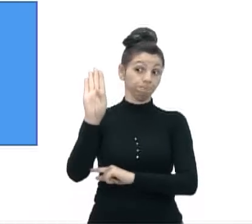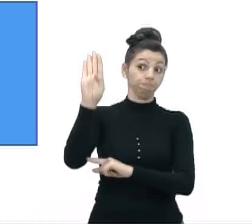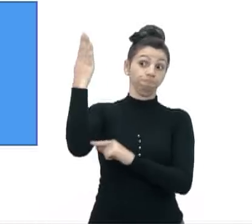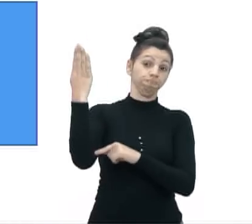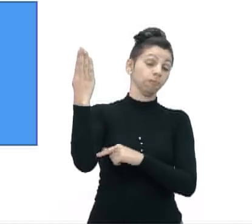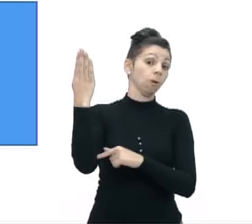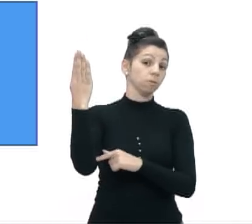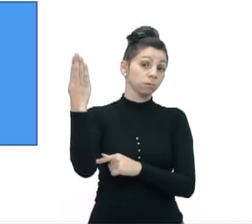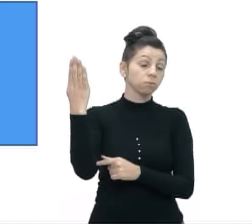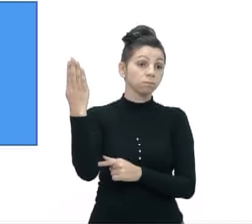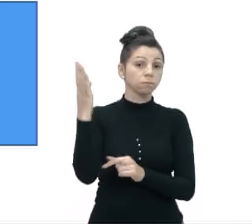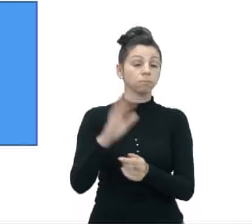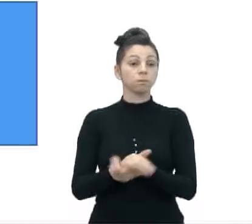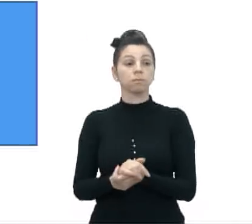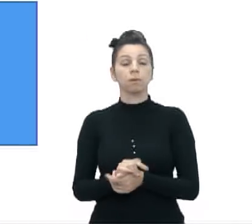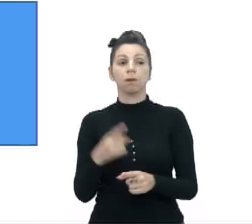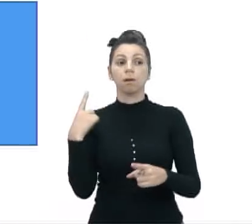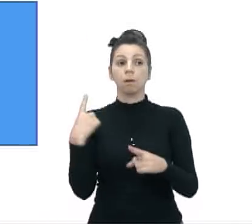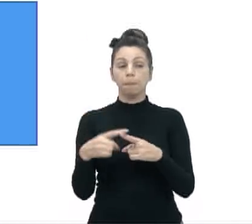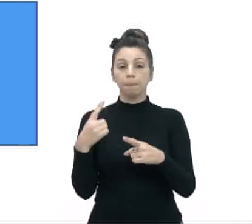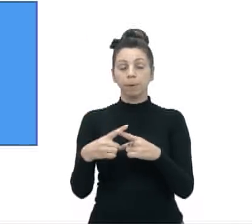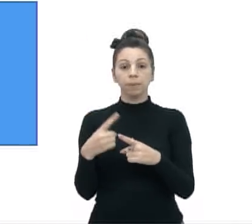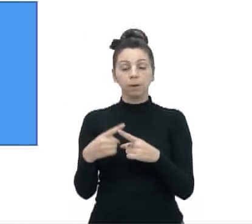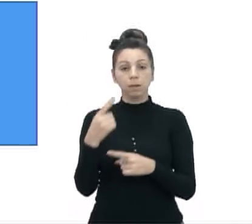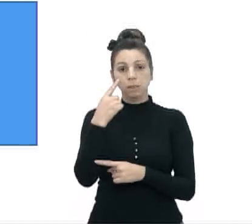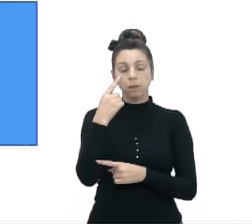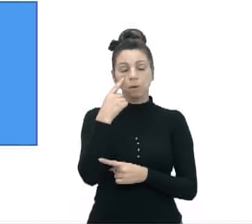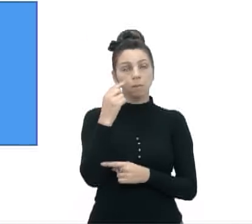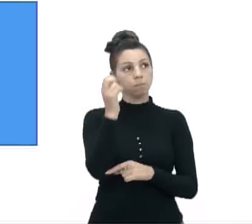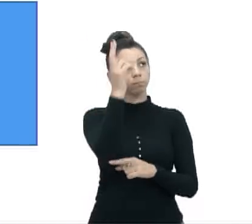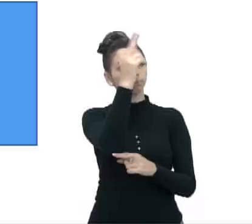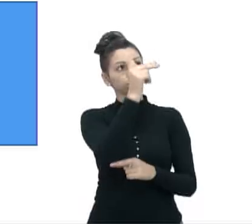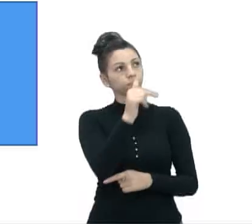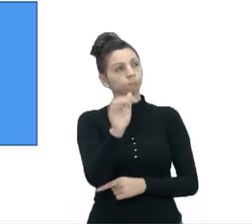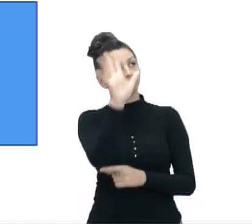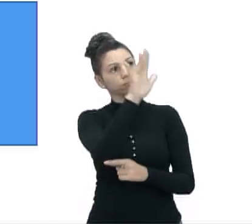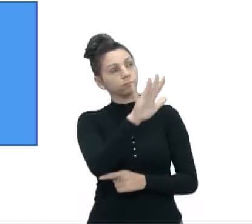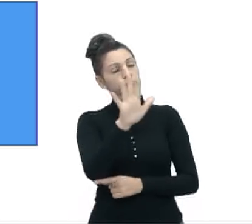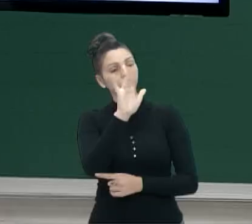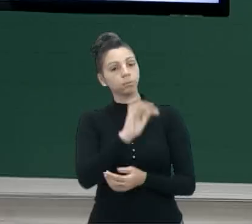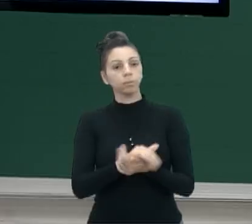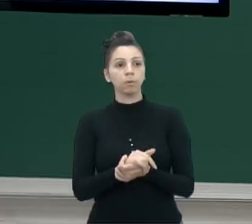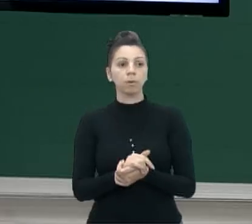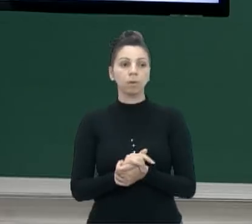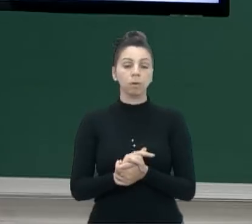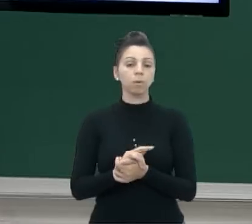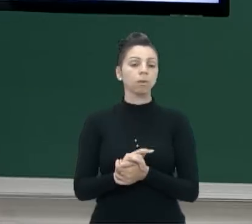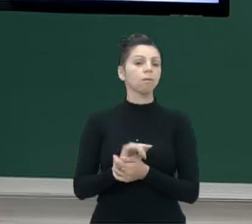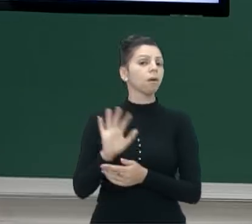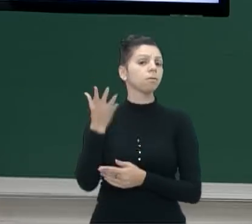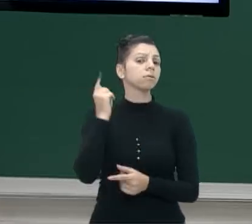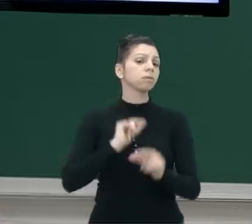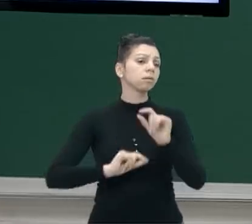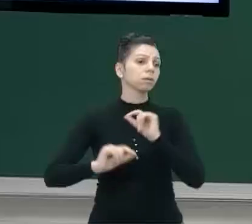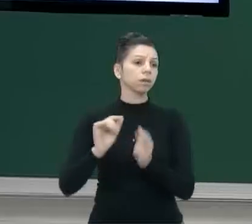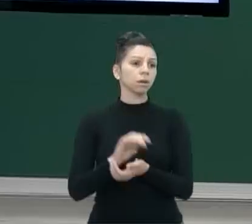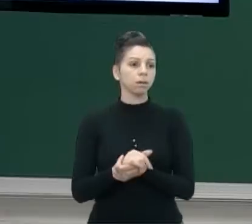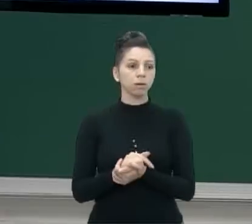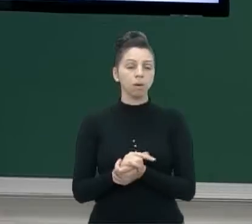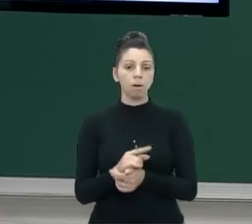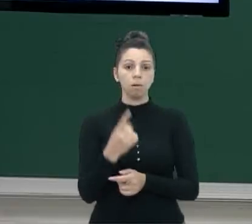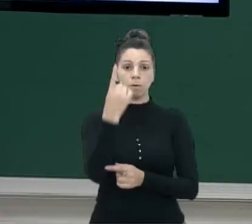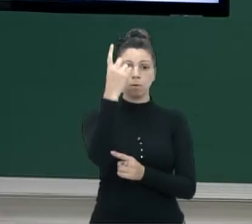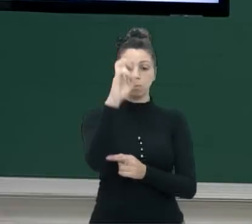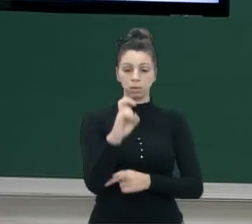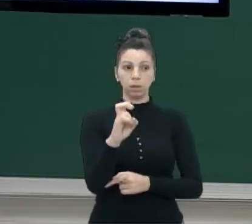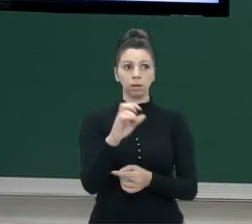que que eu já sei que é falsa? Porque se eu olhar no desenho, o que que aconteceu? Ó, 1/5. Vamos olhar aqui no